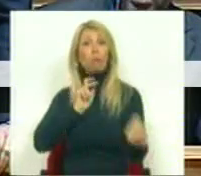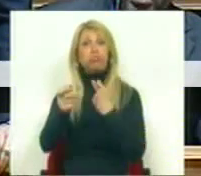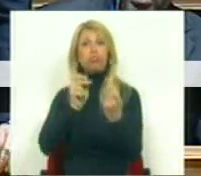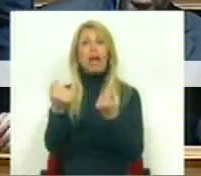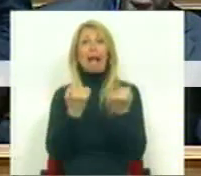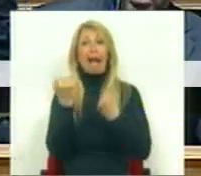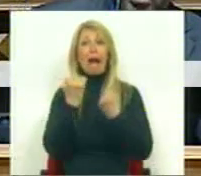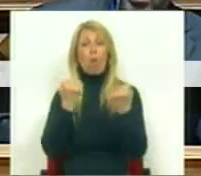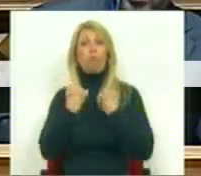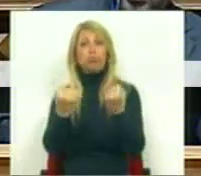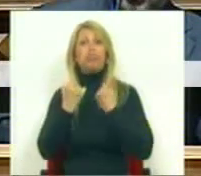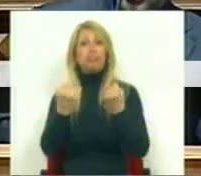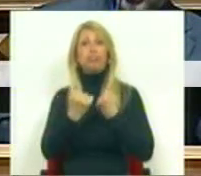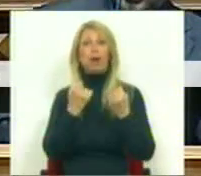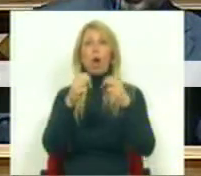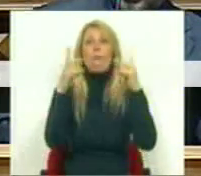ponte 25 de Abril?